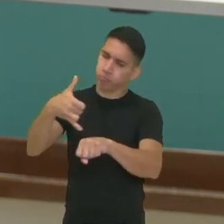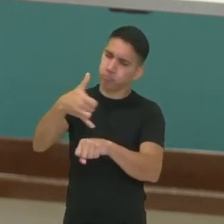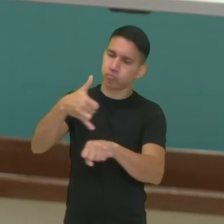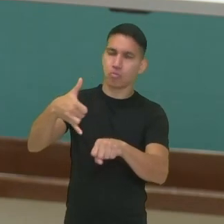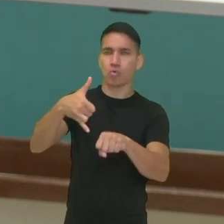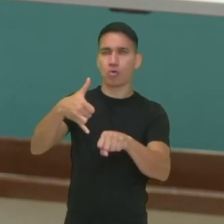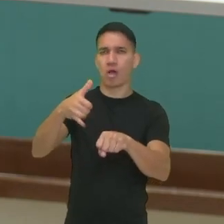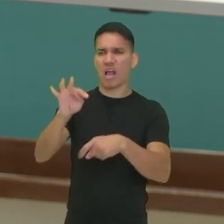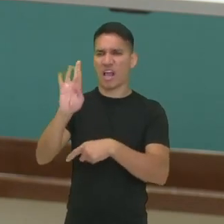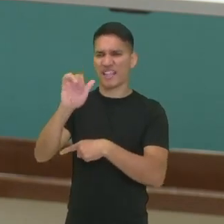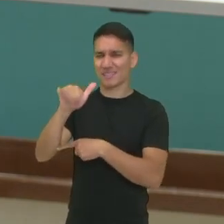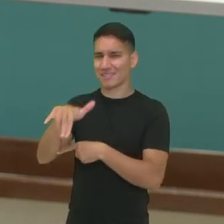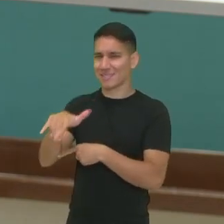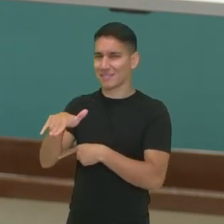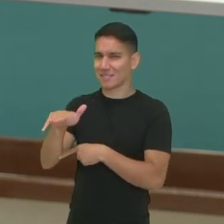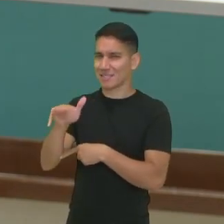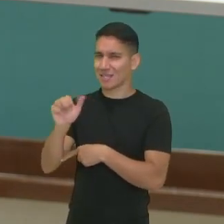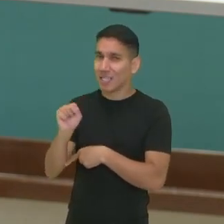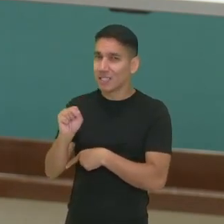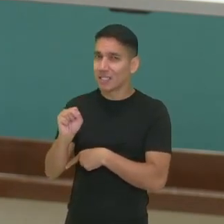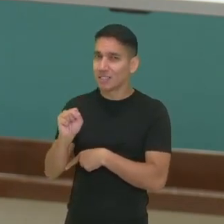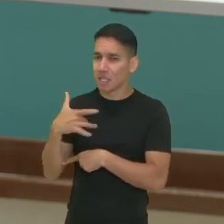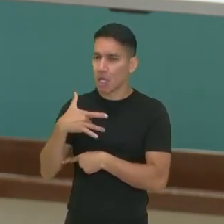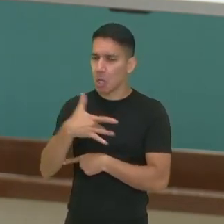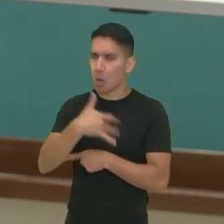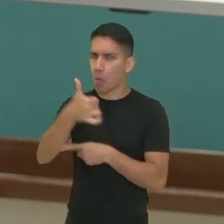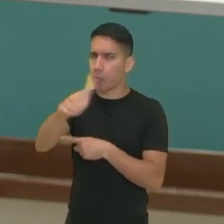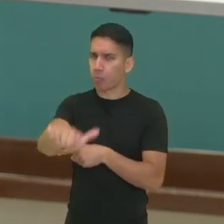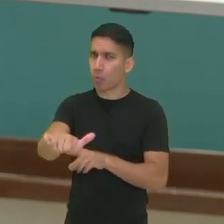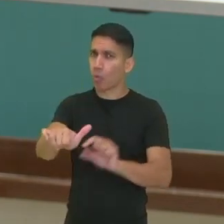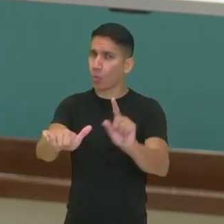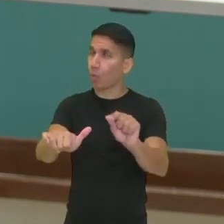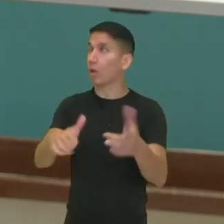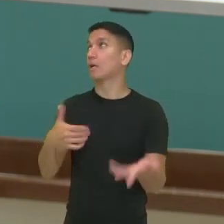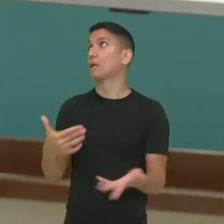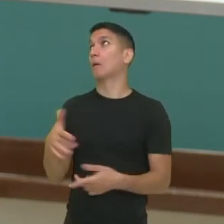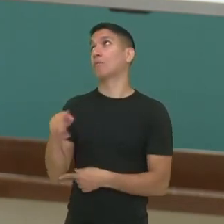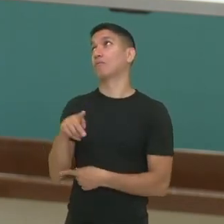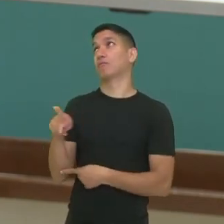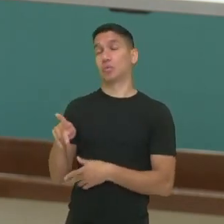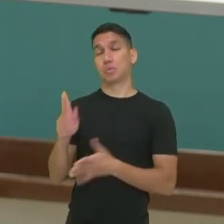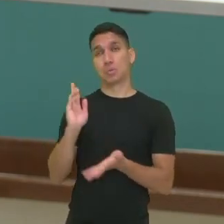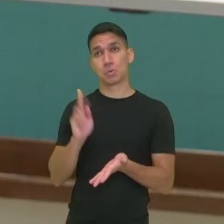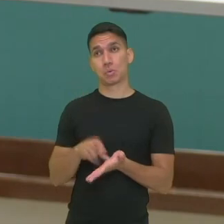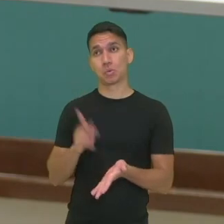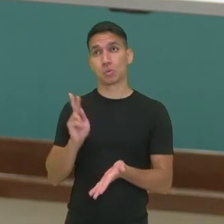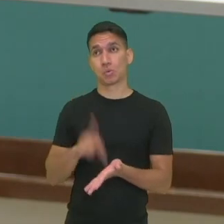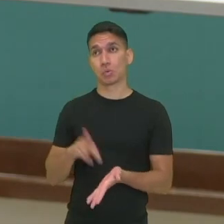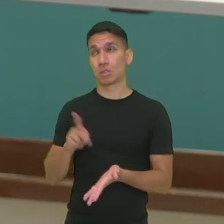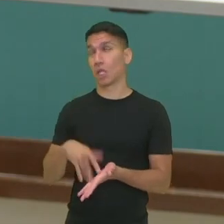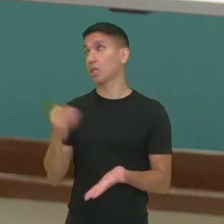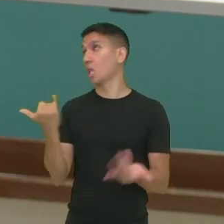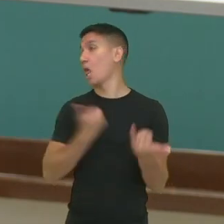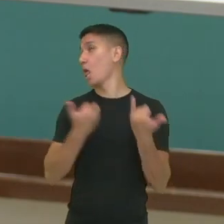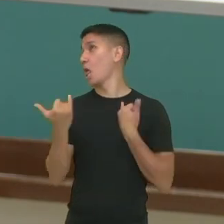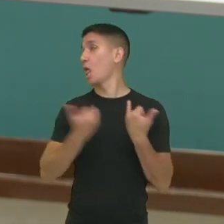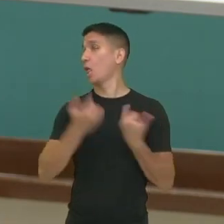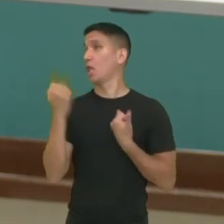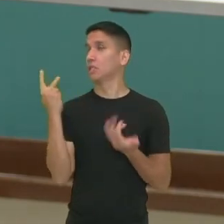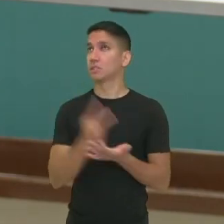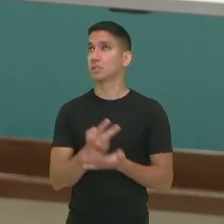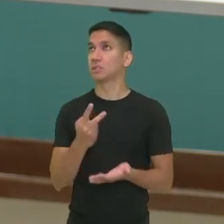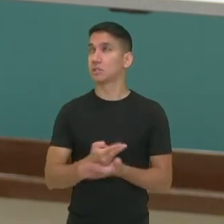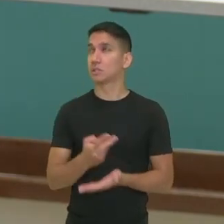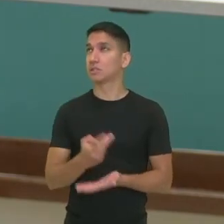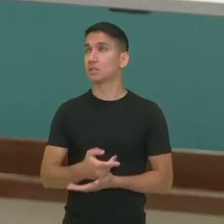não são tão assim saudáveis. Professor, olhe como eu ouço, professor, alguém falar